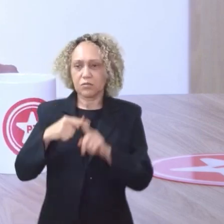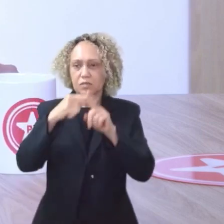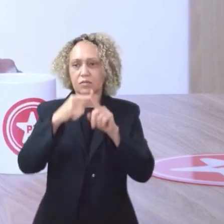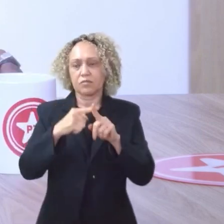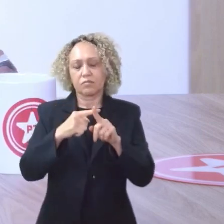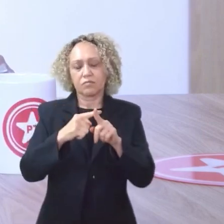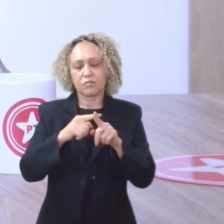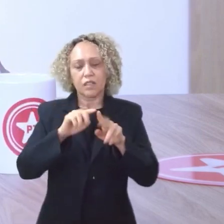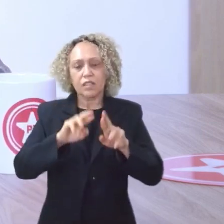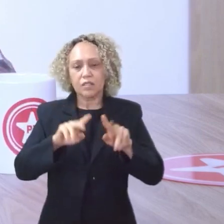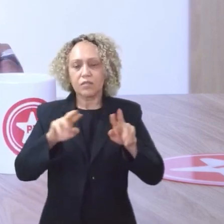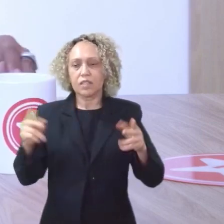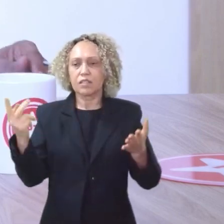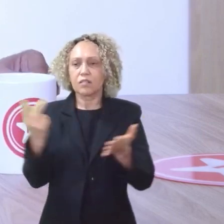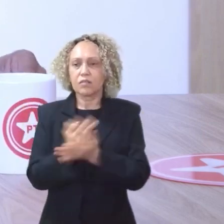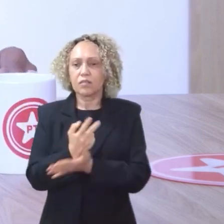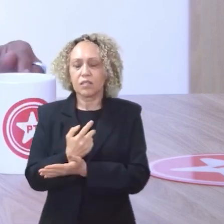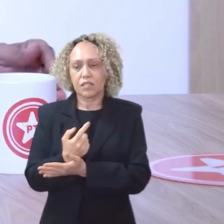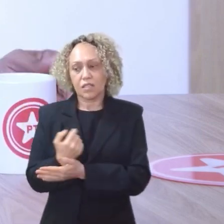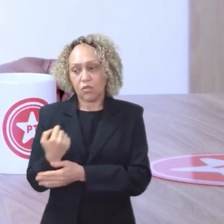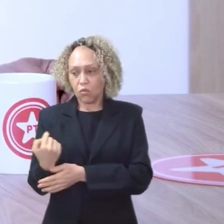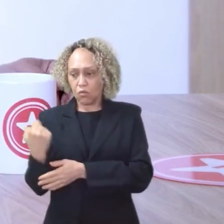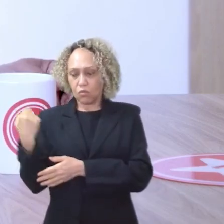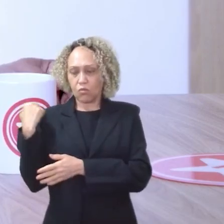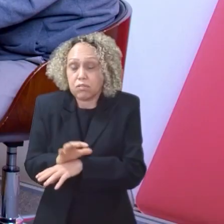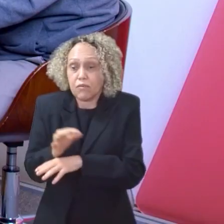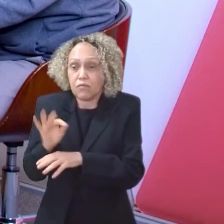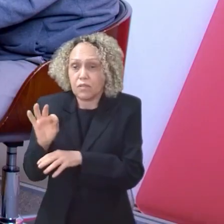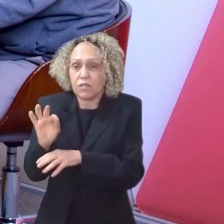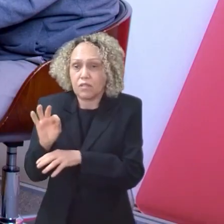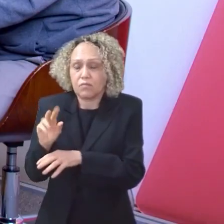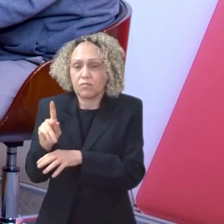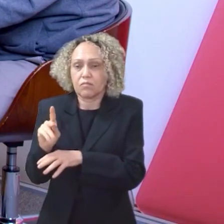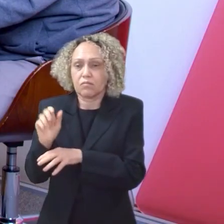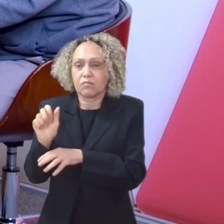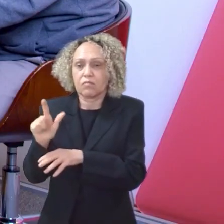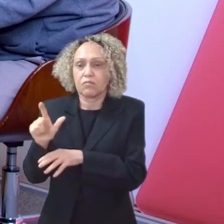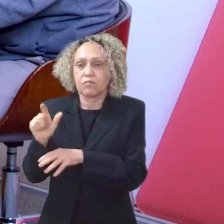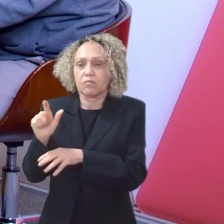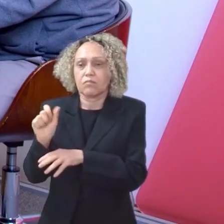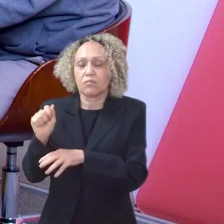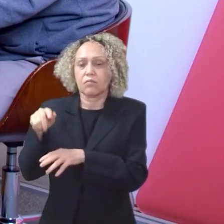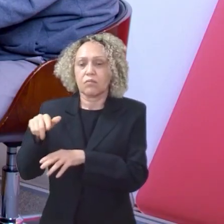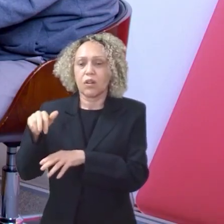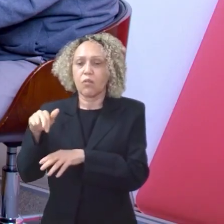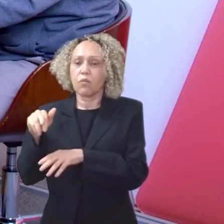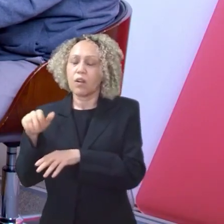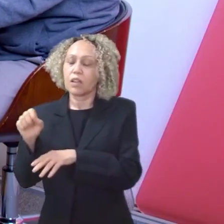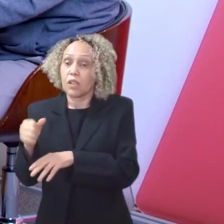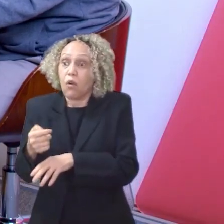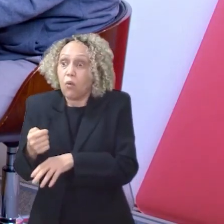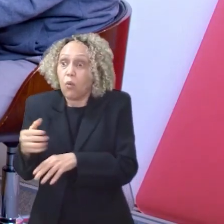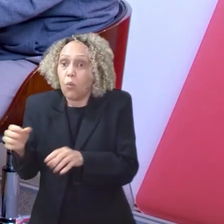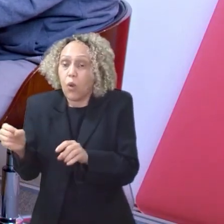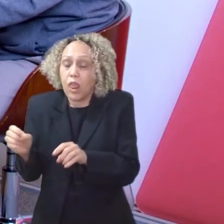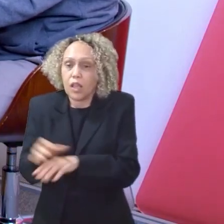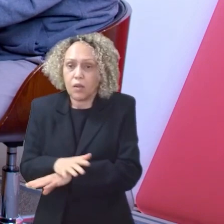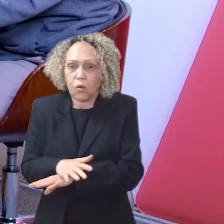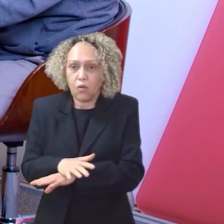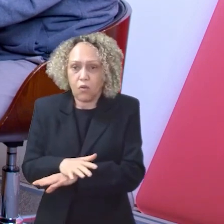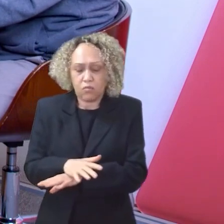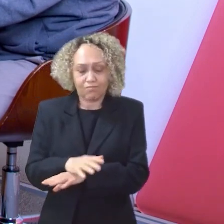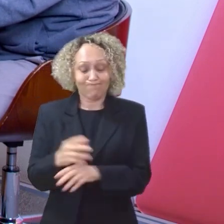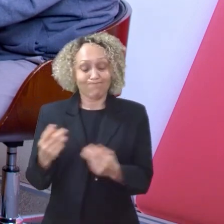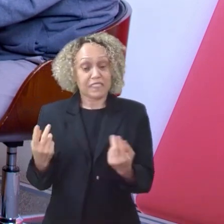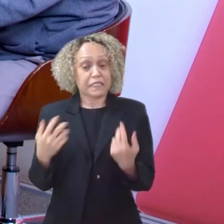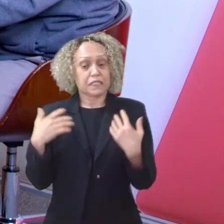positivamente, que é diferente do que aconteceu no período anterior. Ela não reconhecia o movimento negro, não via valores no